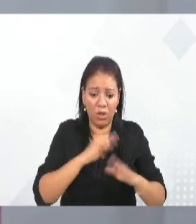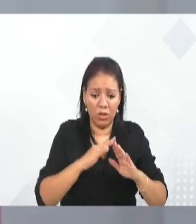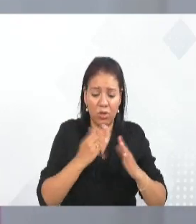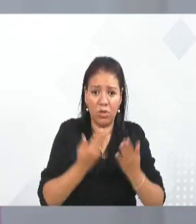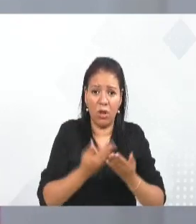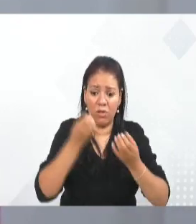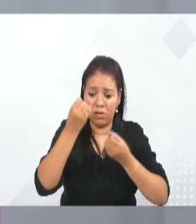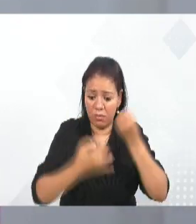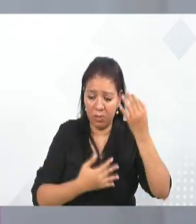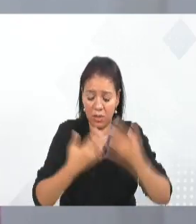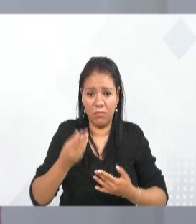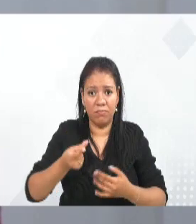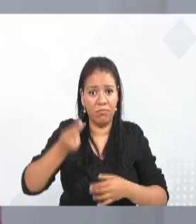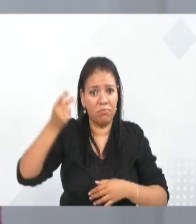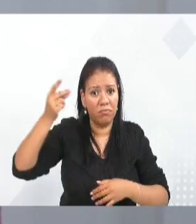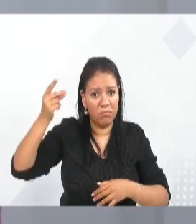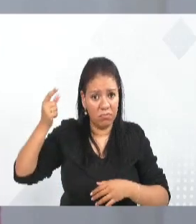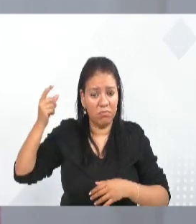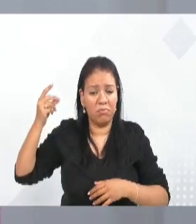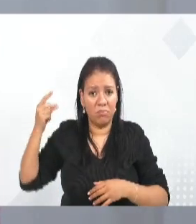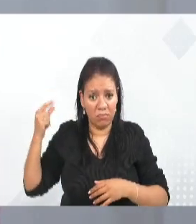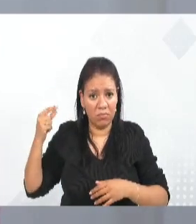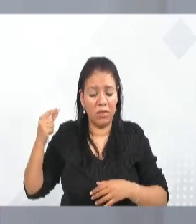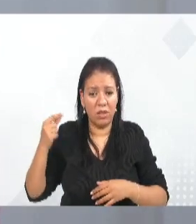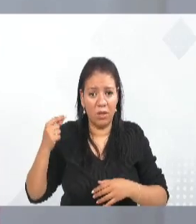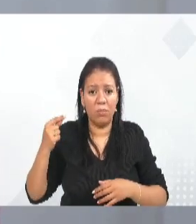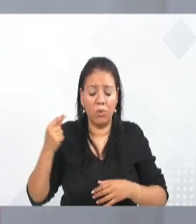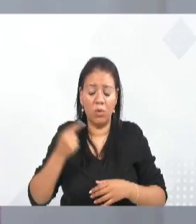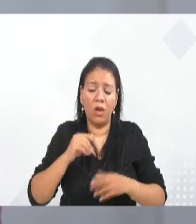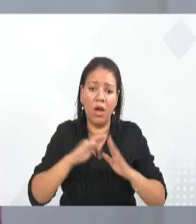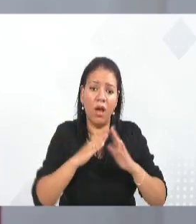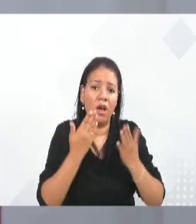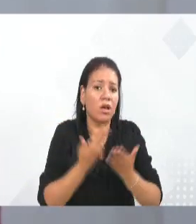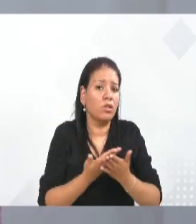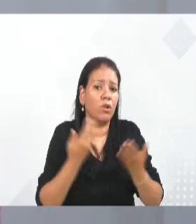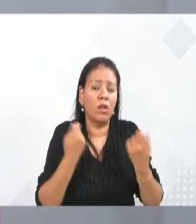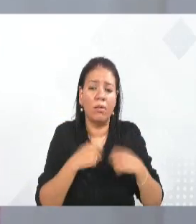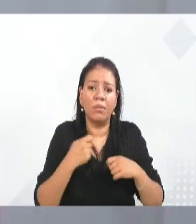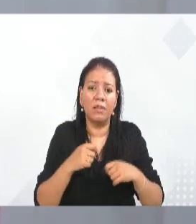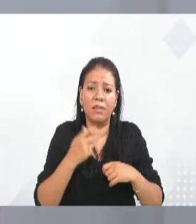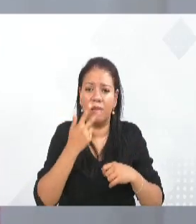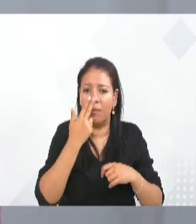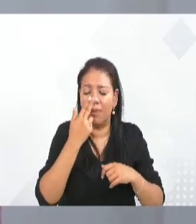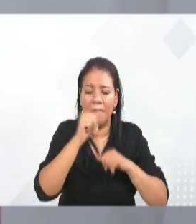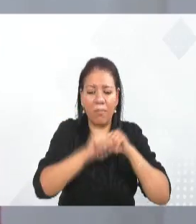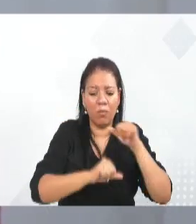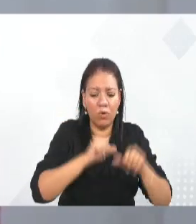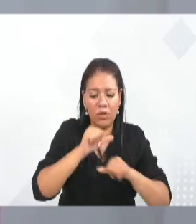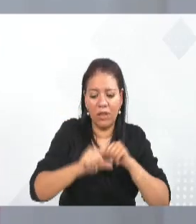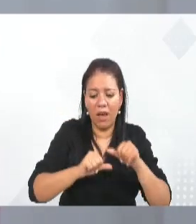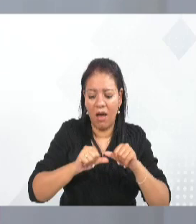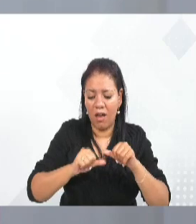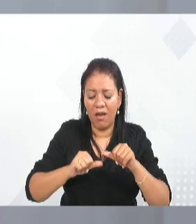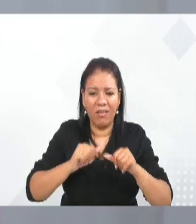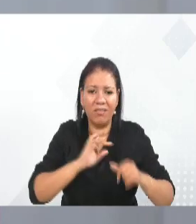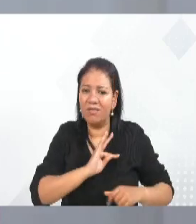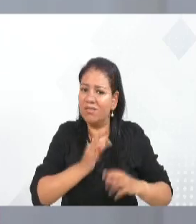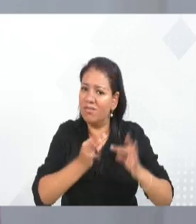falando aqui é muito tempo era do Diego Vereador Tuca que as nossas escolas têm que deixar de ser analógica para ser tecnológica